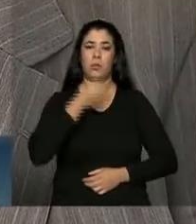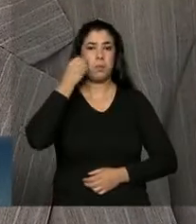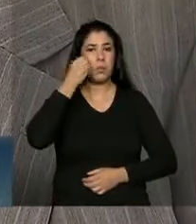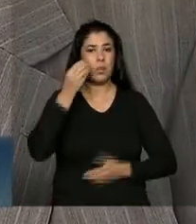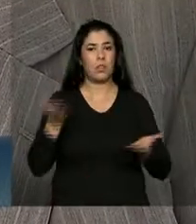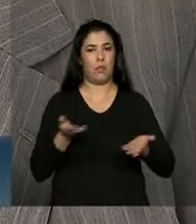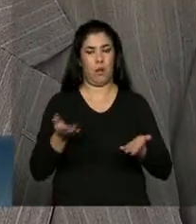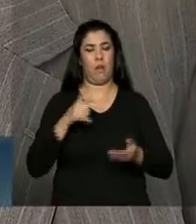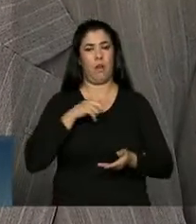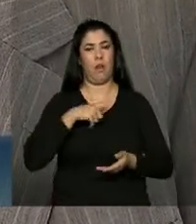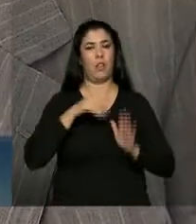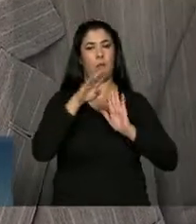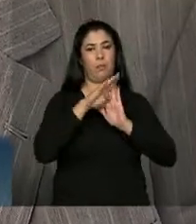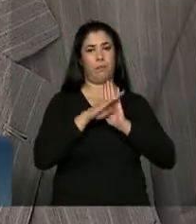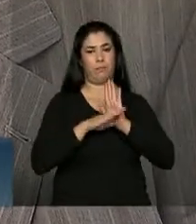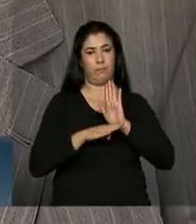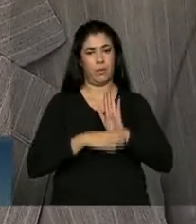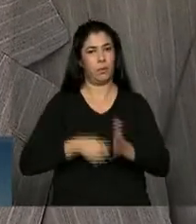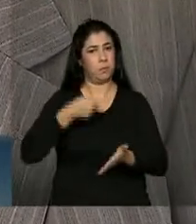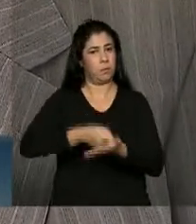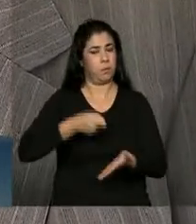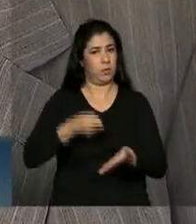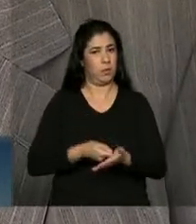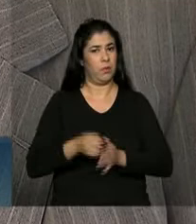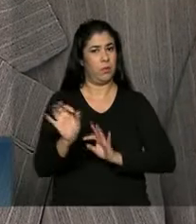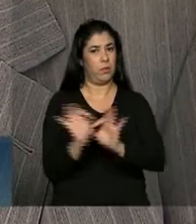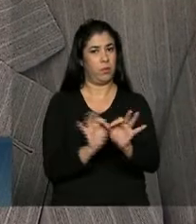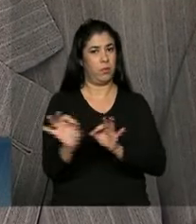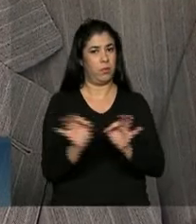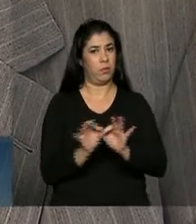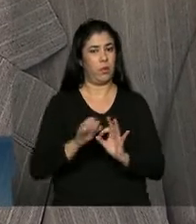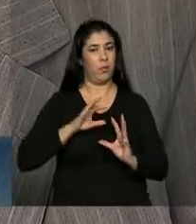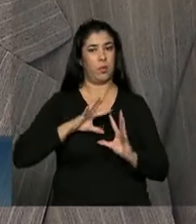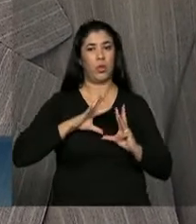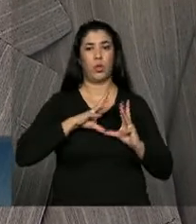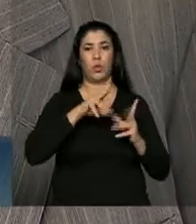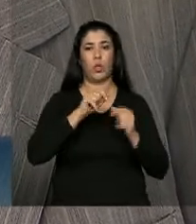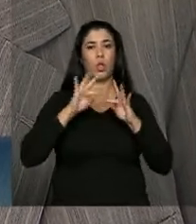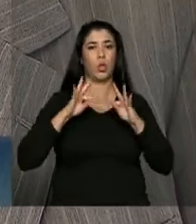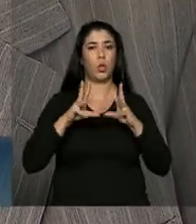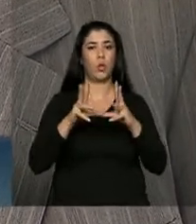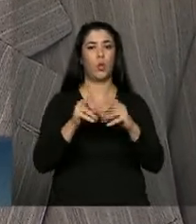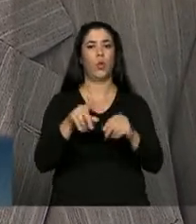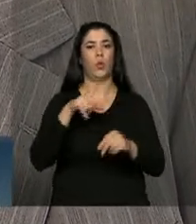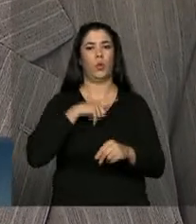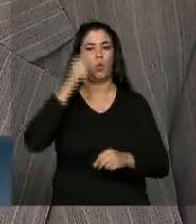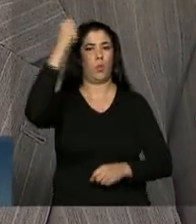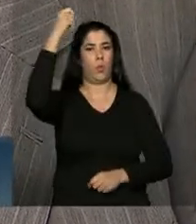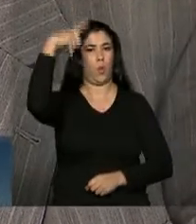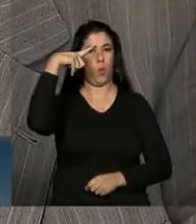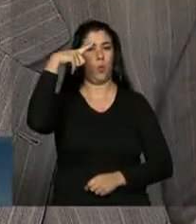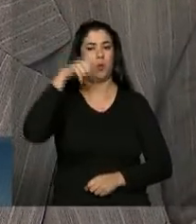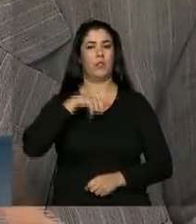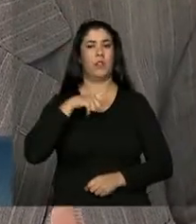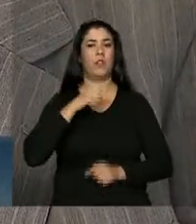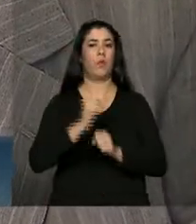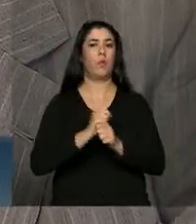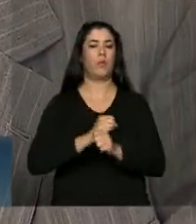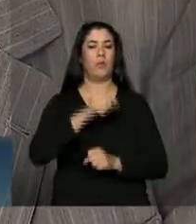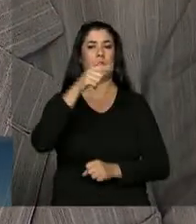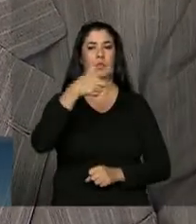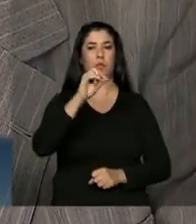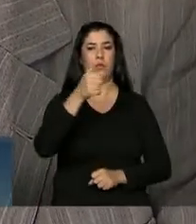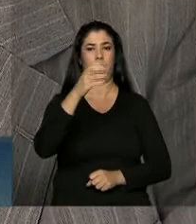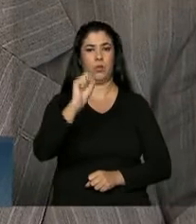intenso a nós buscamos a universalização até 2018 a nós temos este ano um